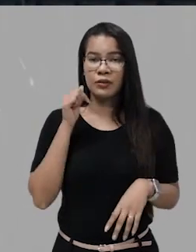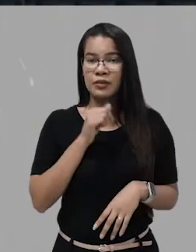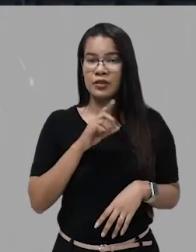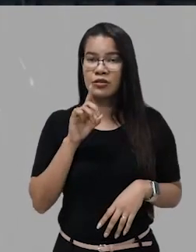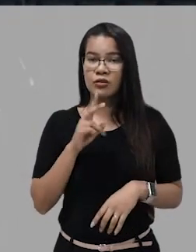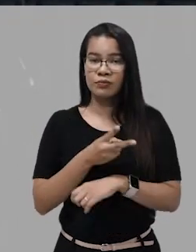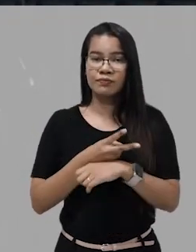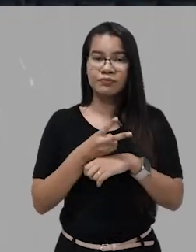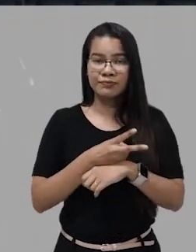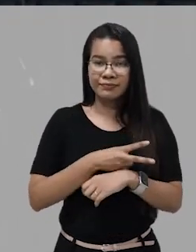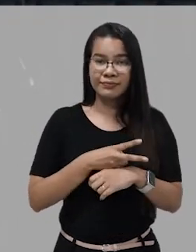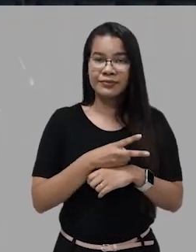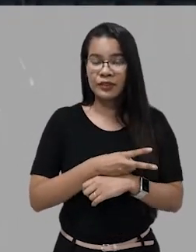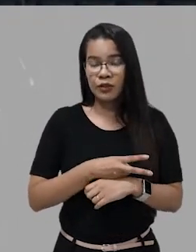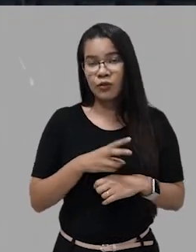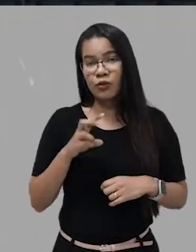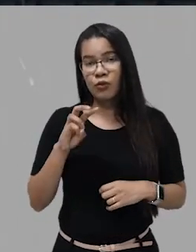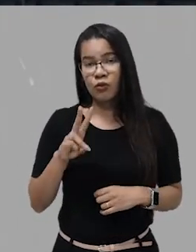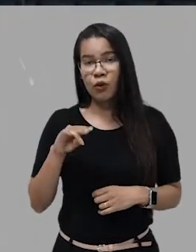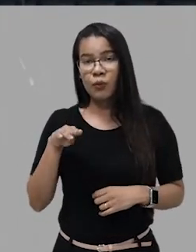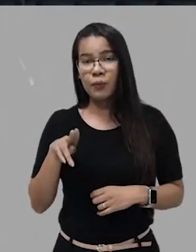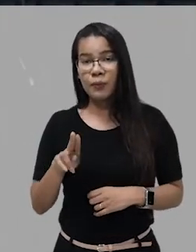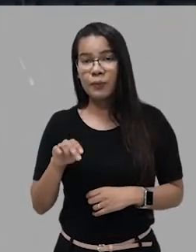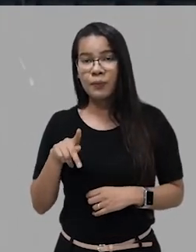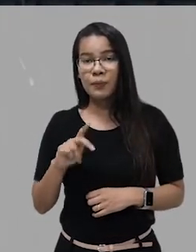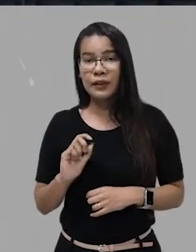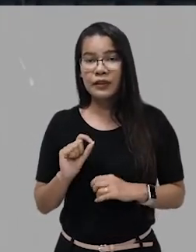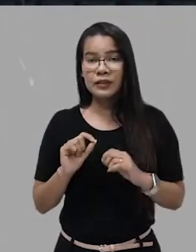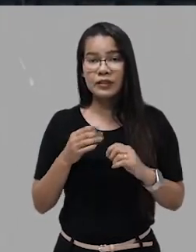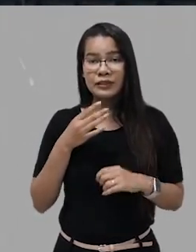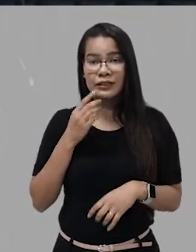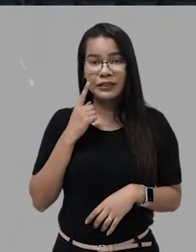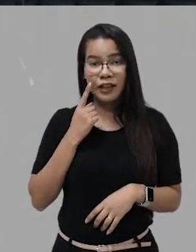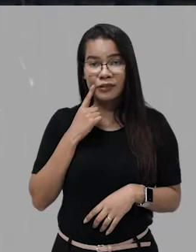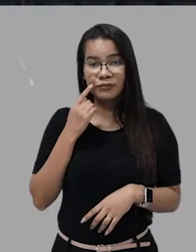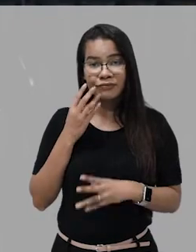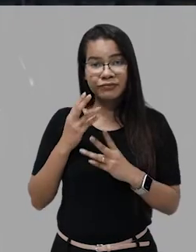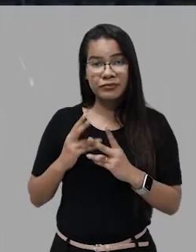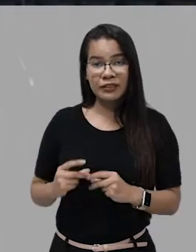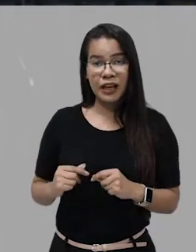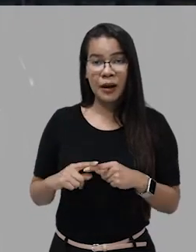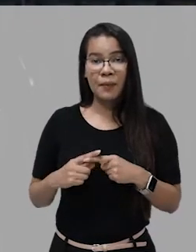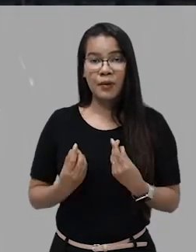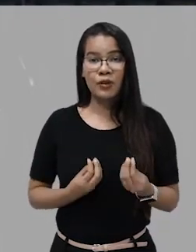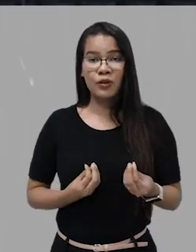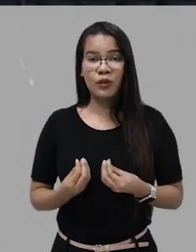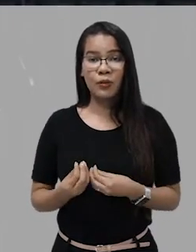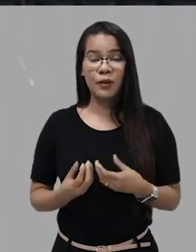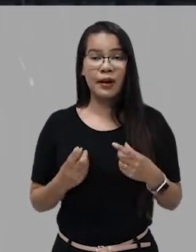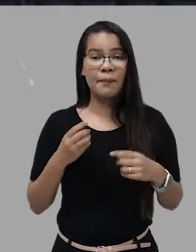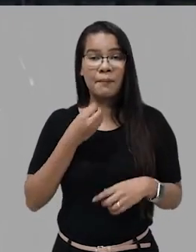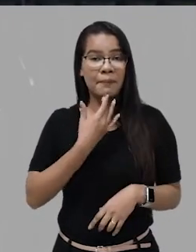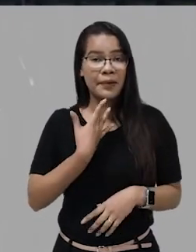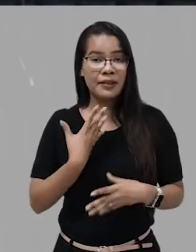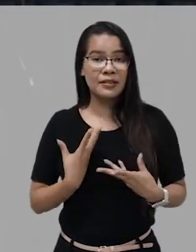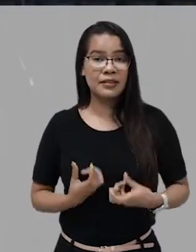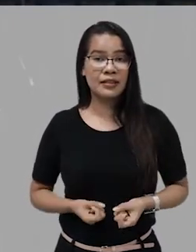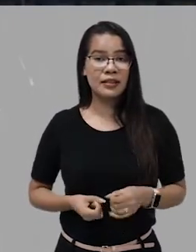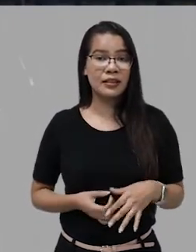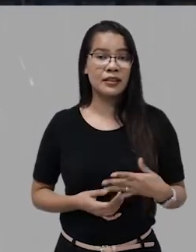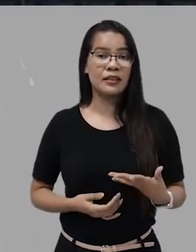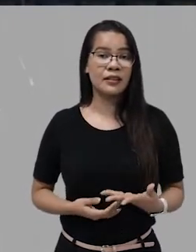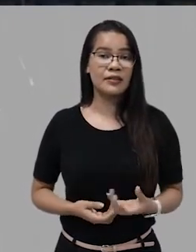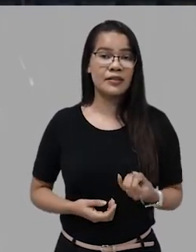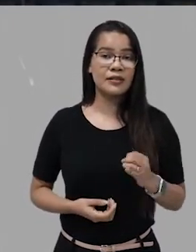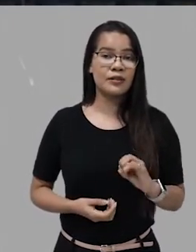basta consultar o VOLPE que vocês vão tirar essa dúvida, tá? Mas, como vocês viram, né, ela é bem aceita. Então, se vocês utilizarem online com